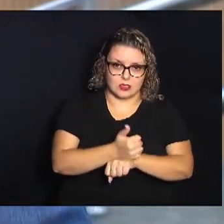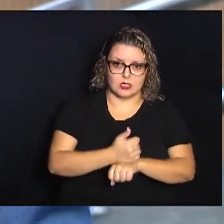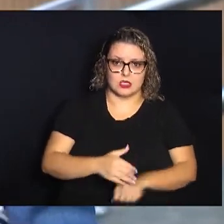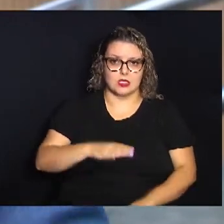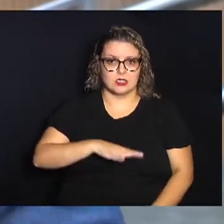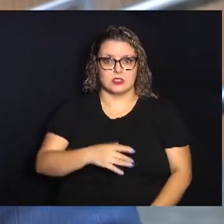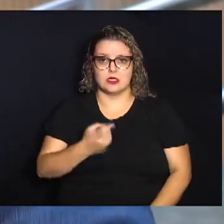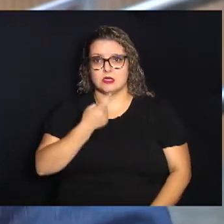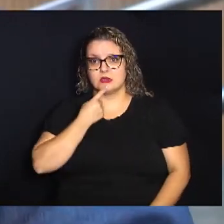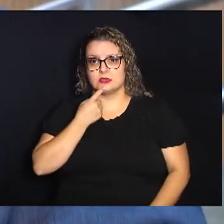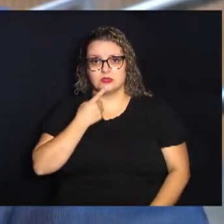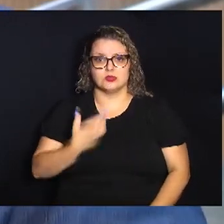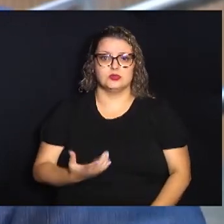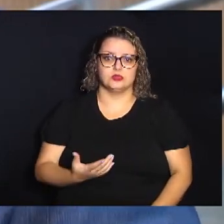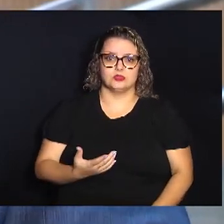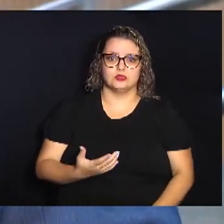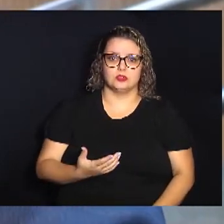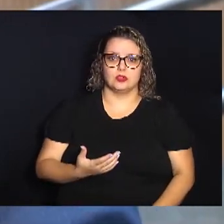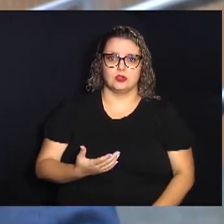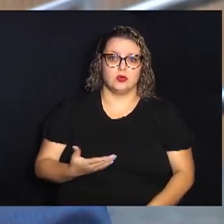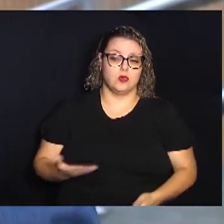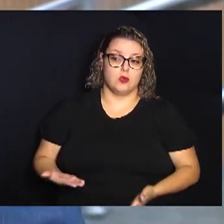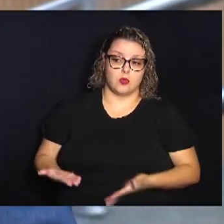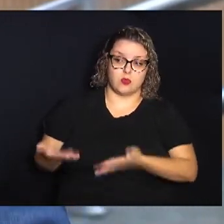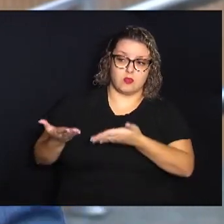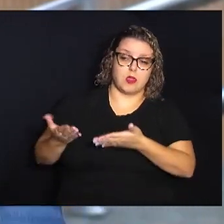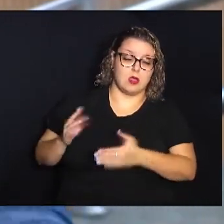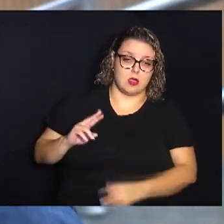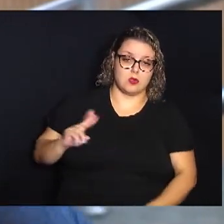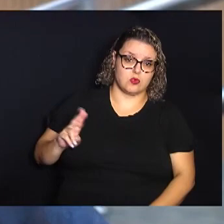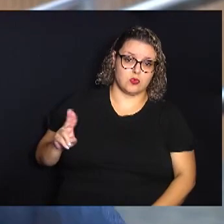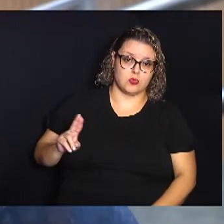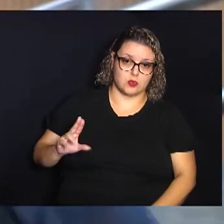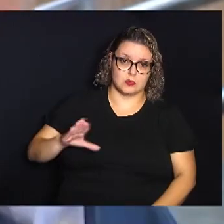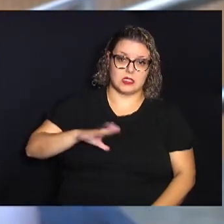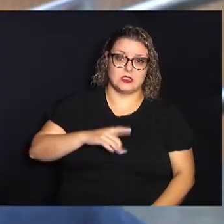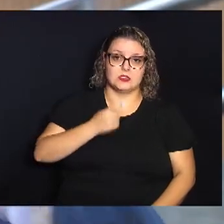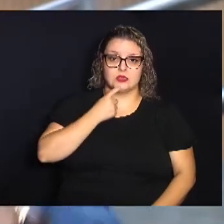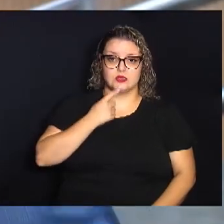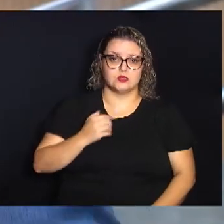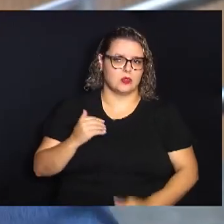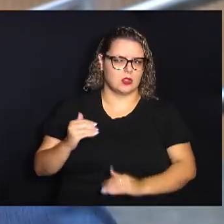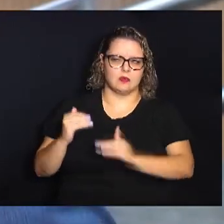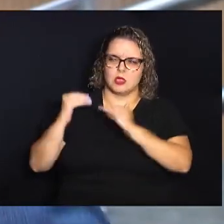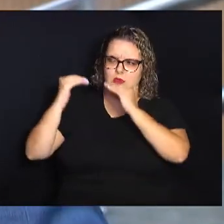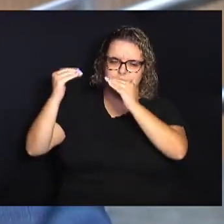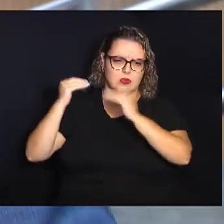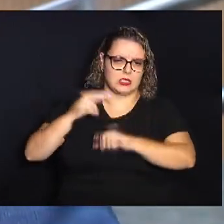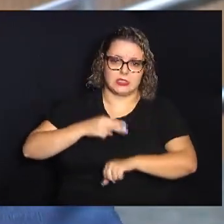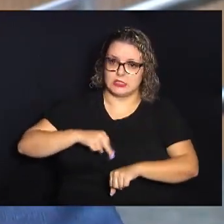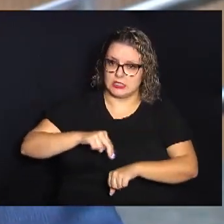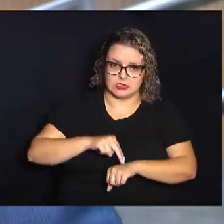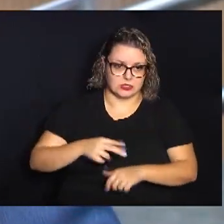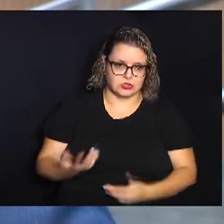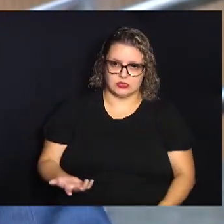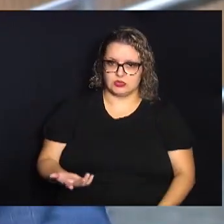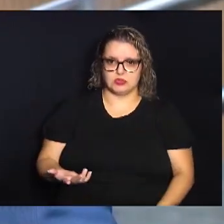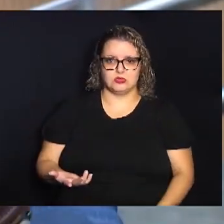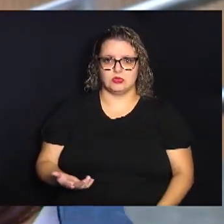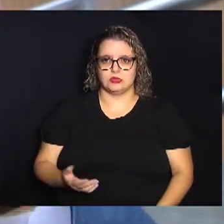Campinas, elevaram o nome da cidade de Campinas nos mais altos montes da nação, desde